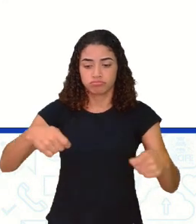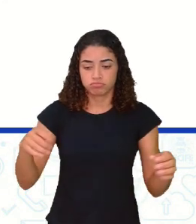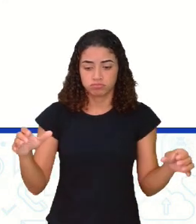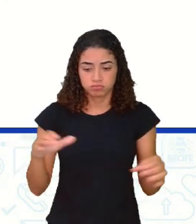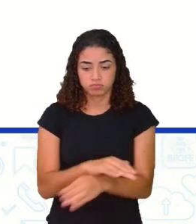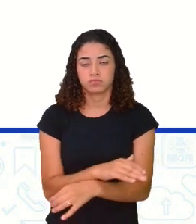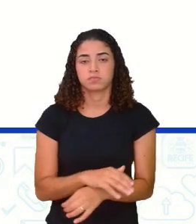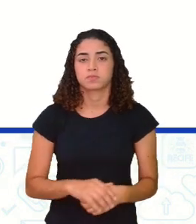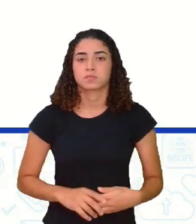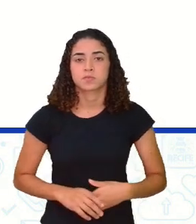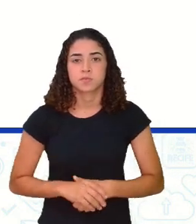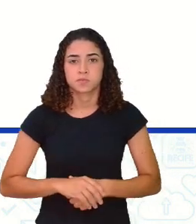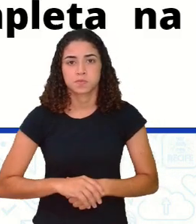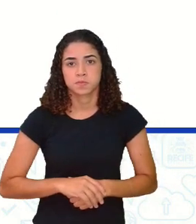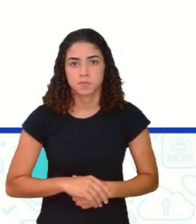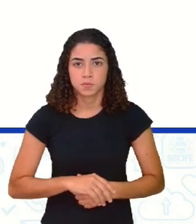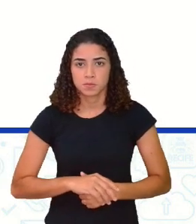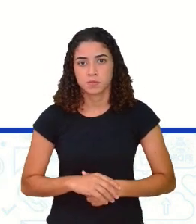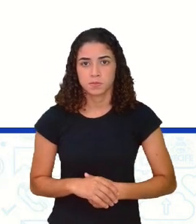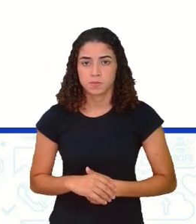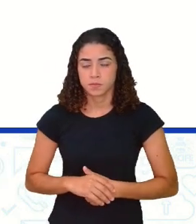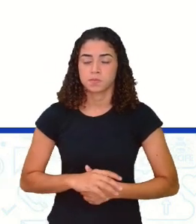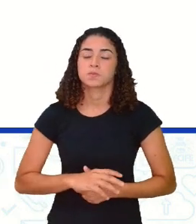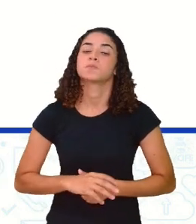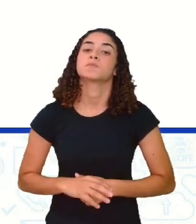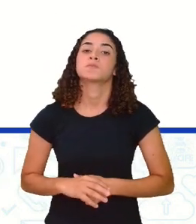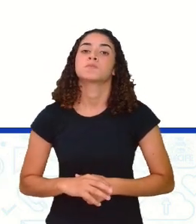tampa? Vamos nós.